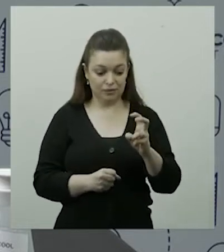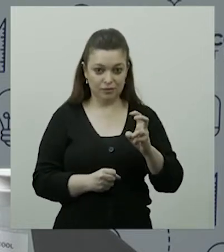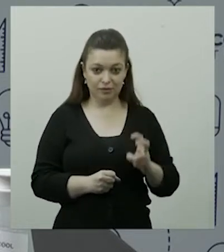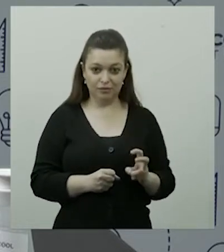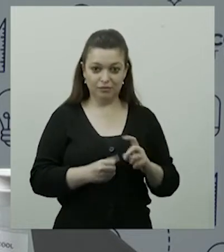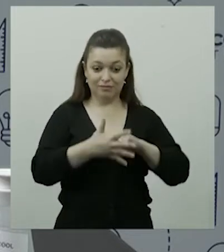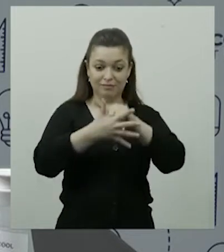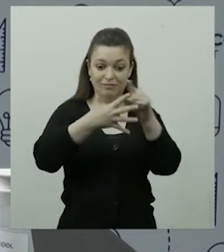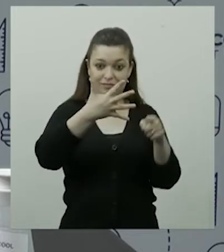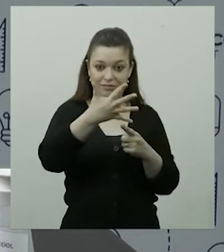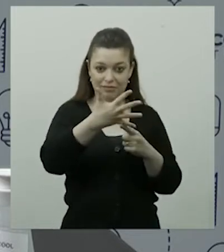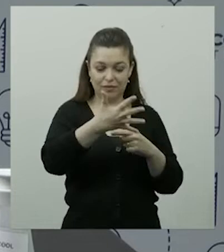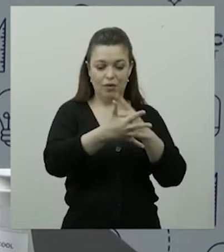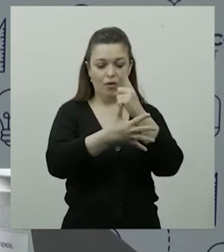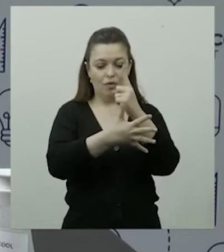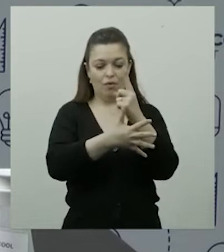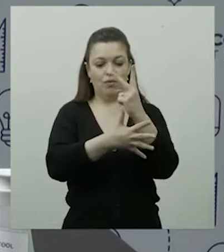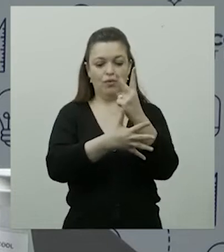3,